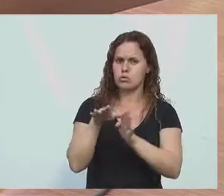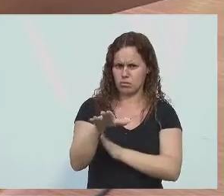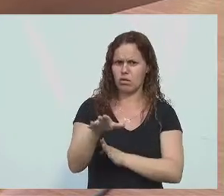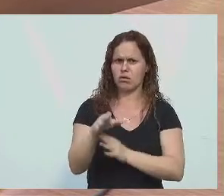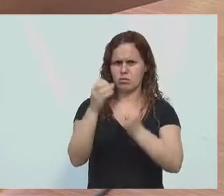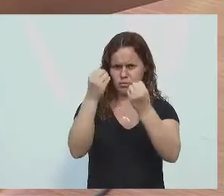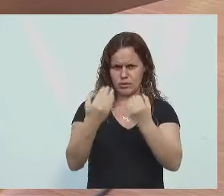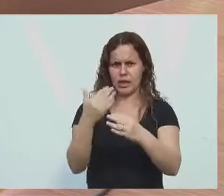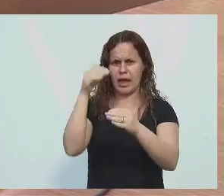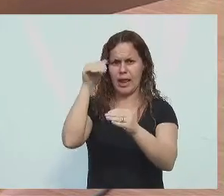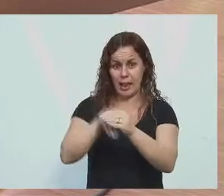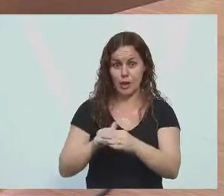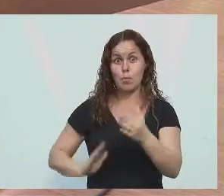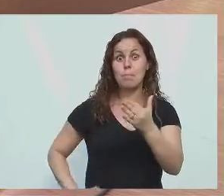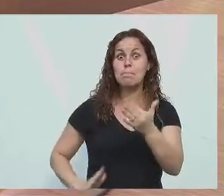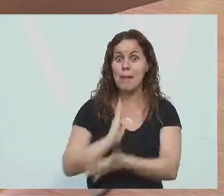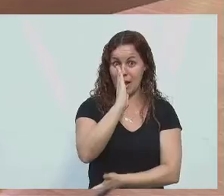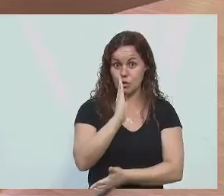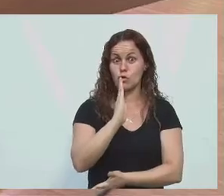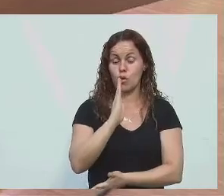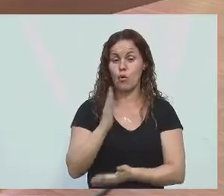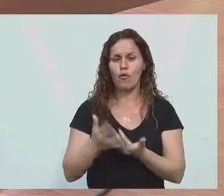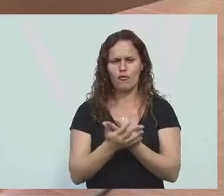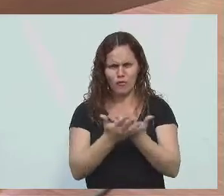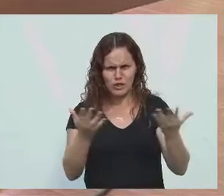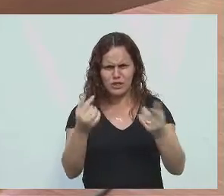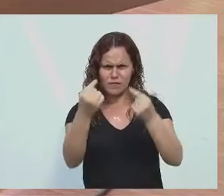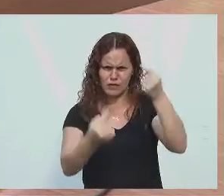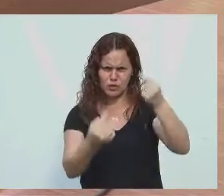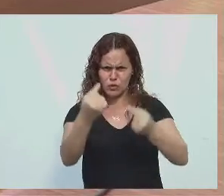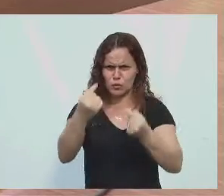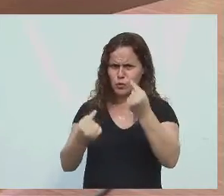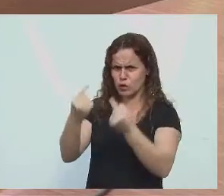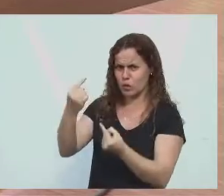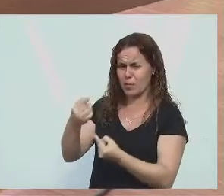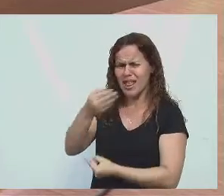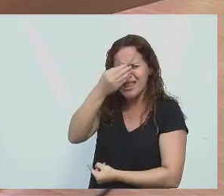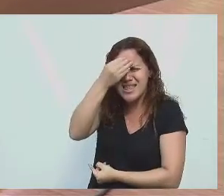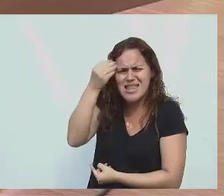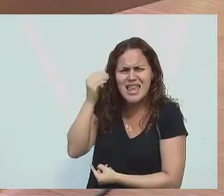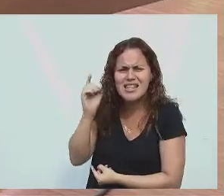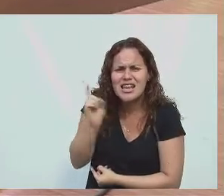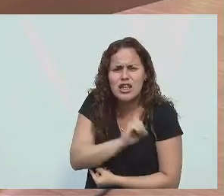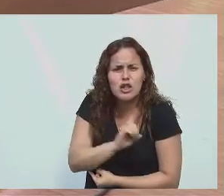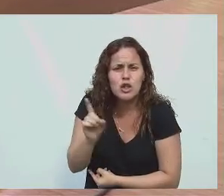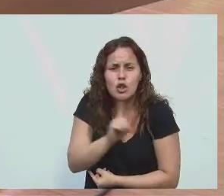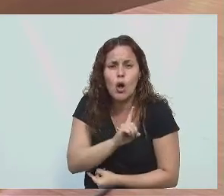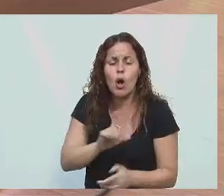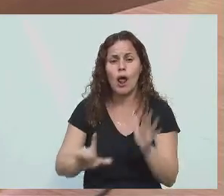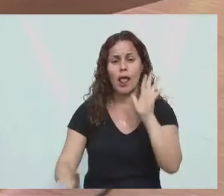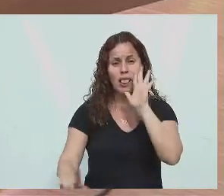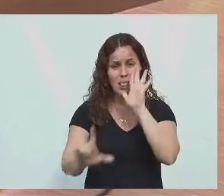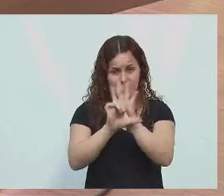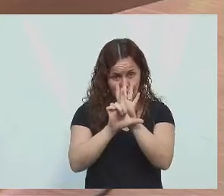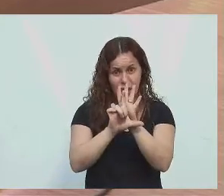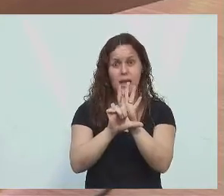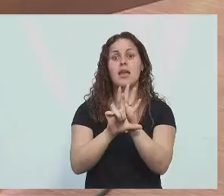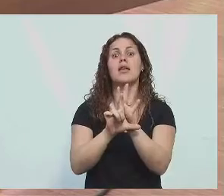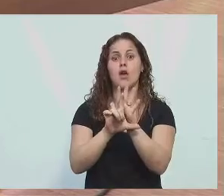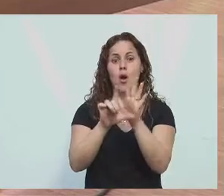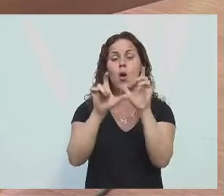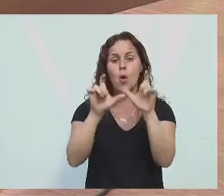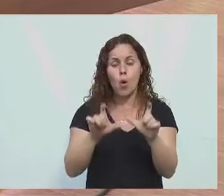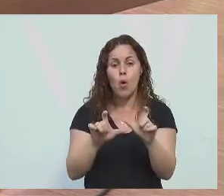estão eleitos aqui, e é claro que vocês vão discutir isso, mas não esqueçam da lei onde nós podemos